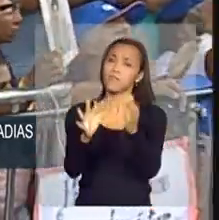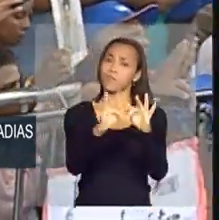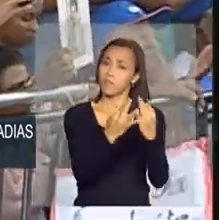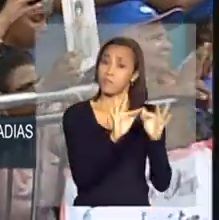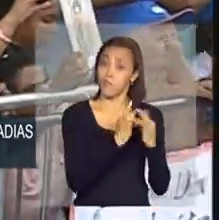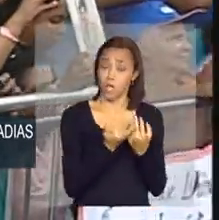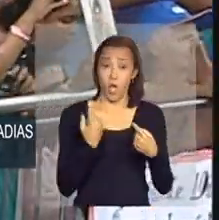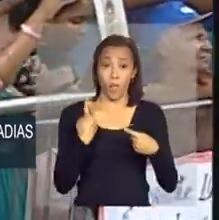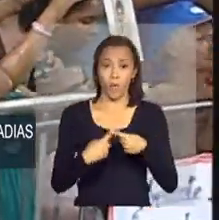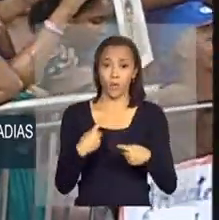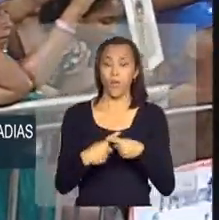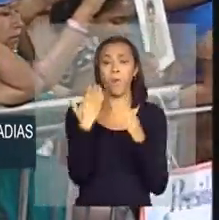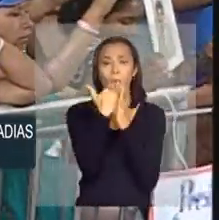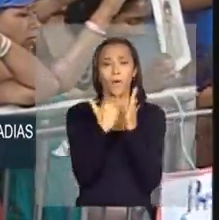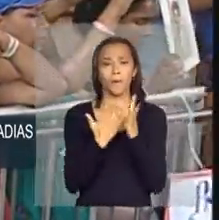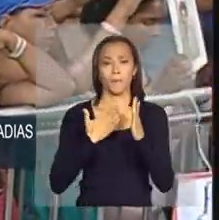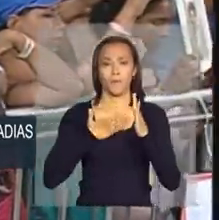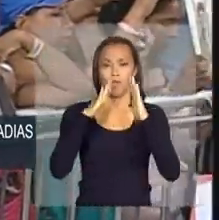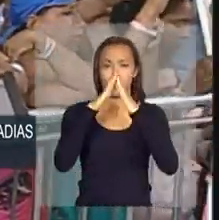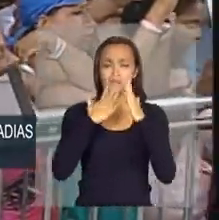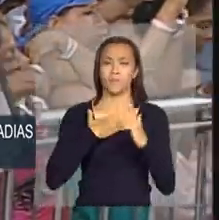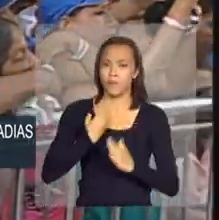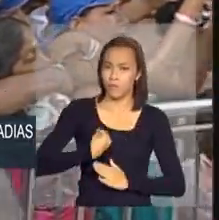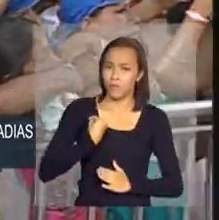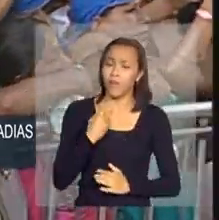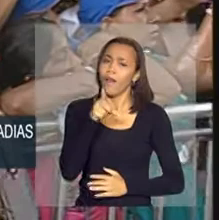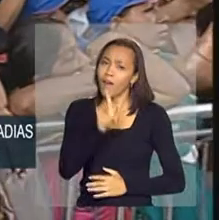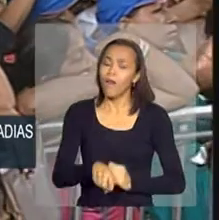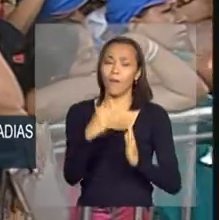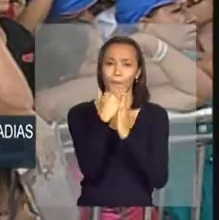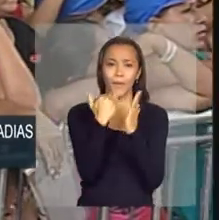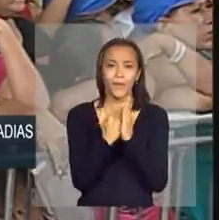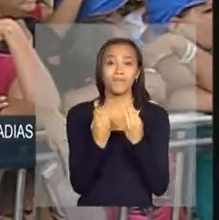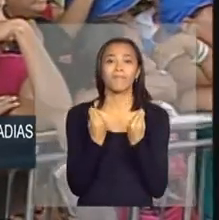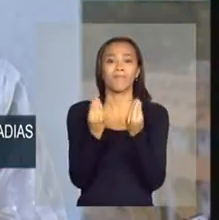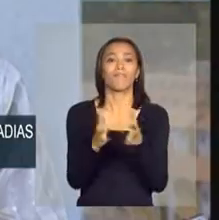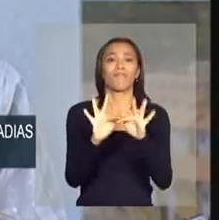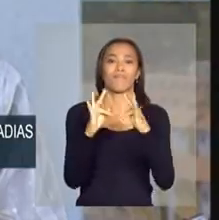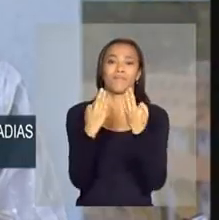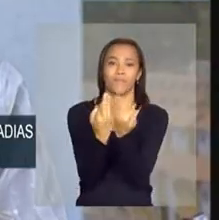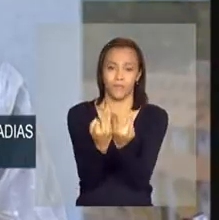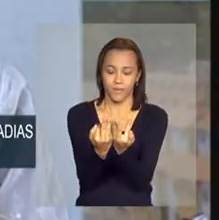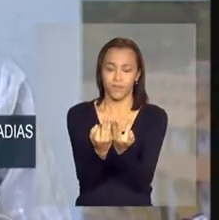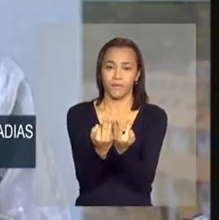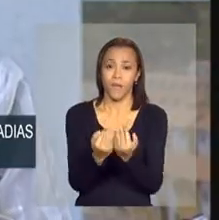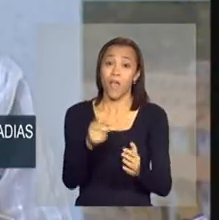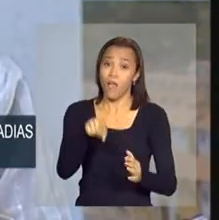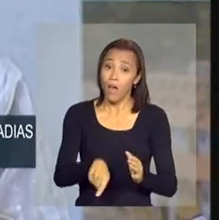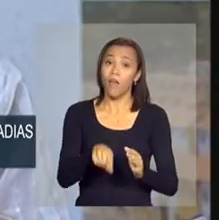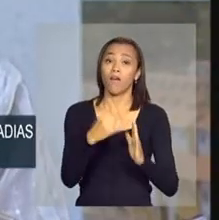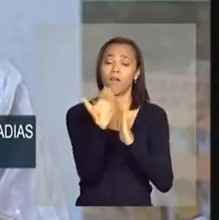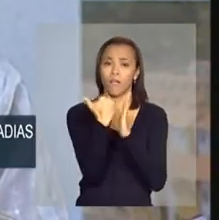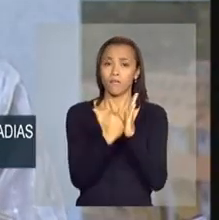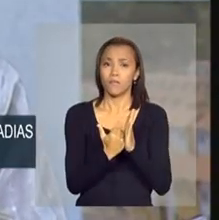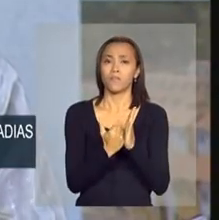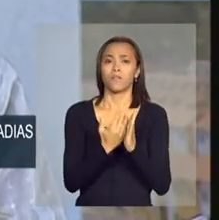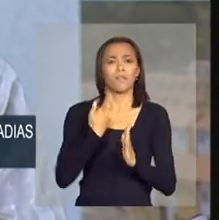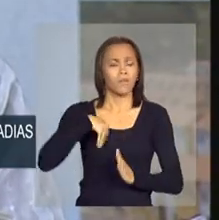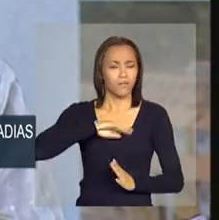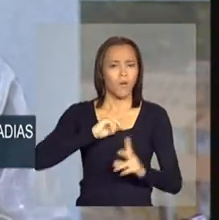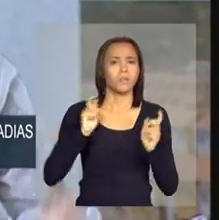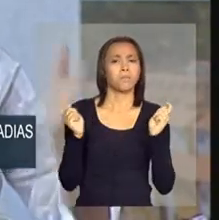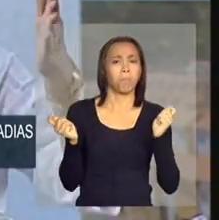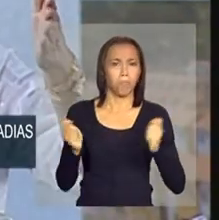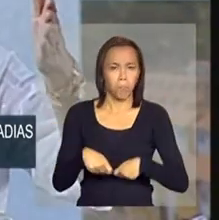porque o Minha Casa Minha Vida é um programa para a família é um programa para que a gente